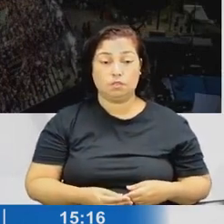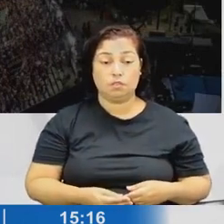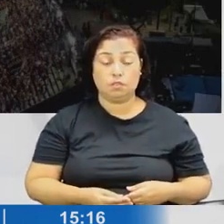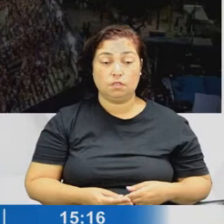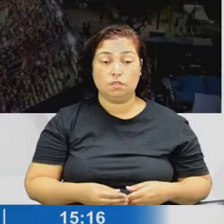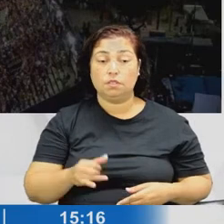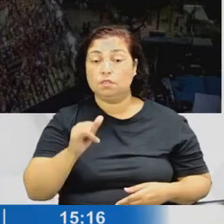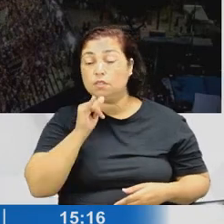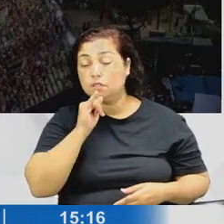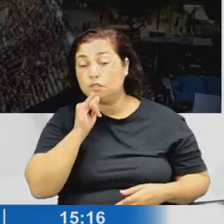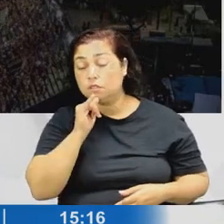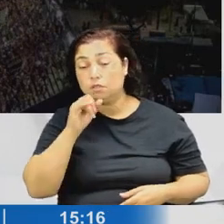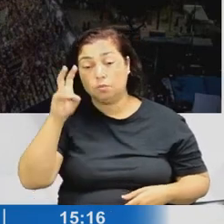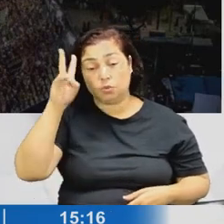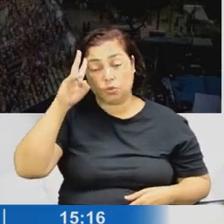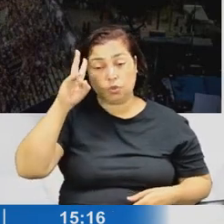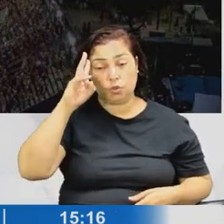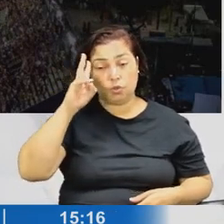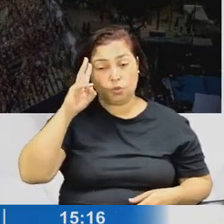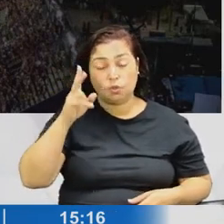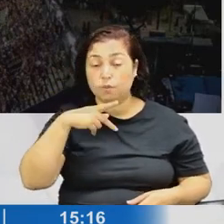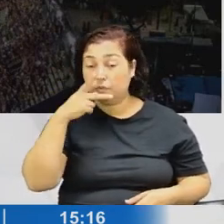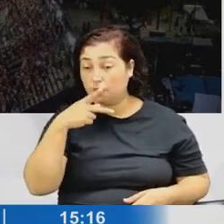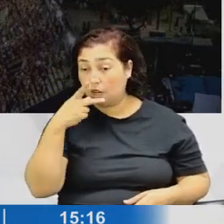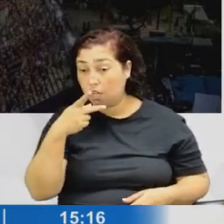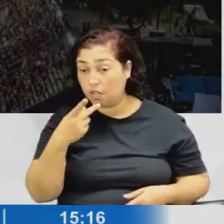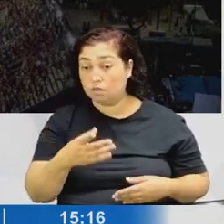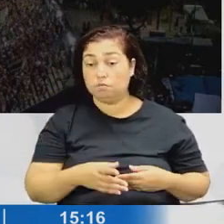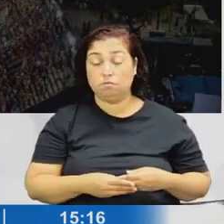egresso sistema prisional né